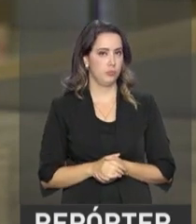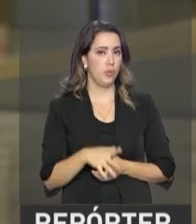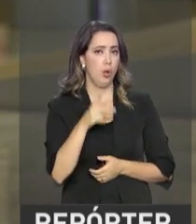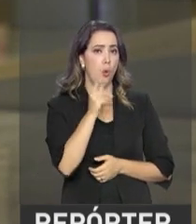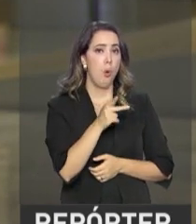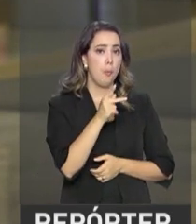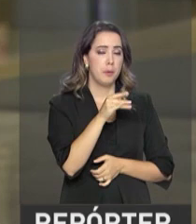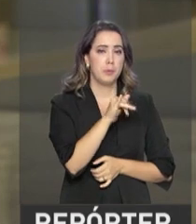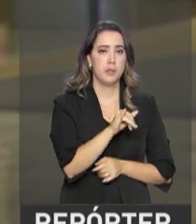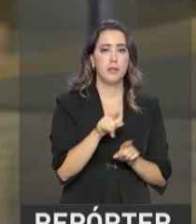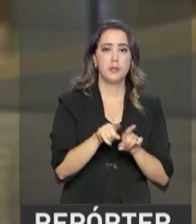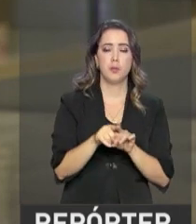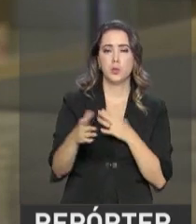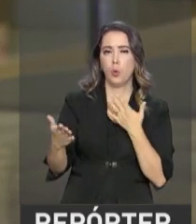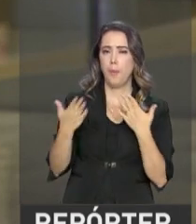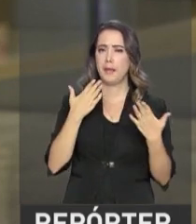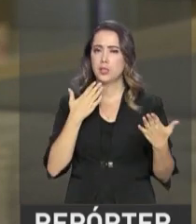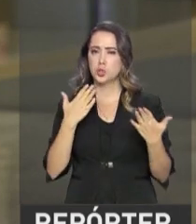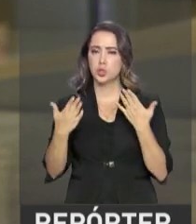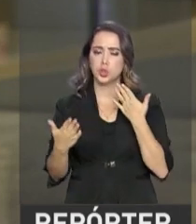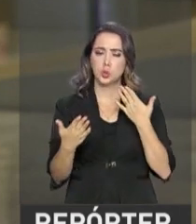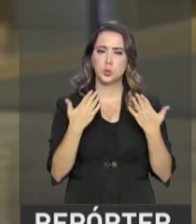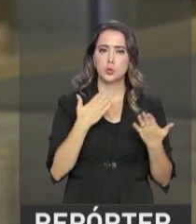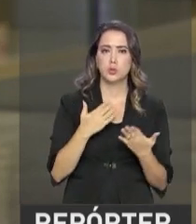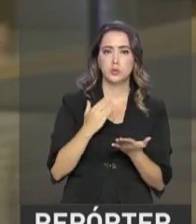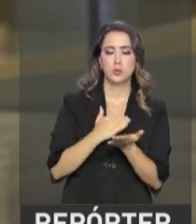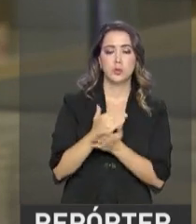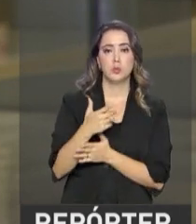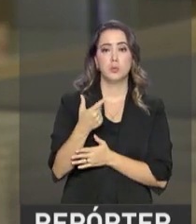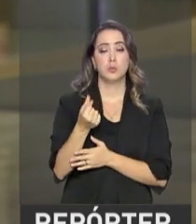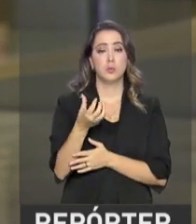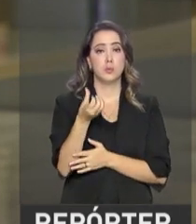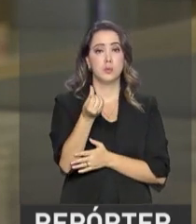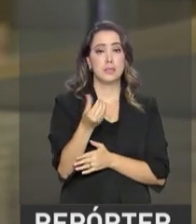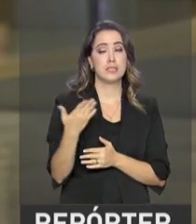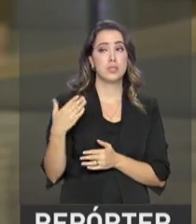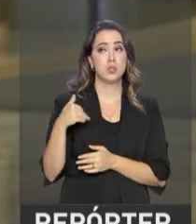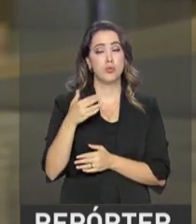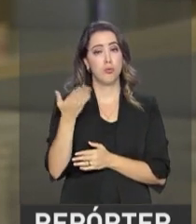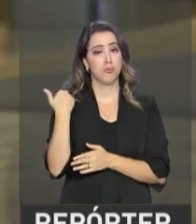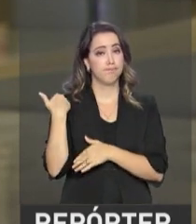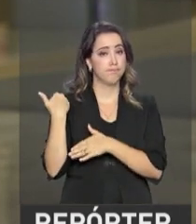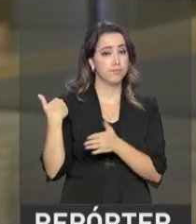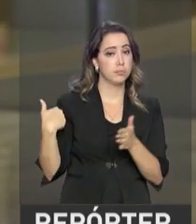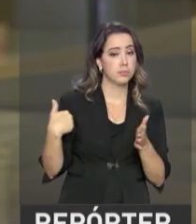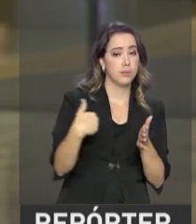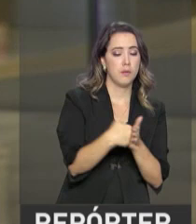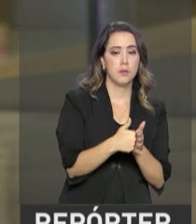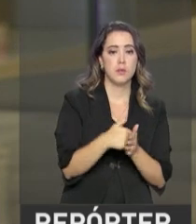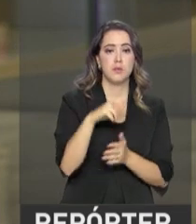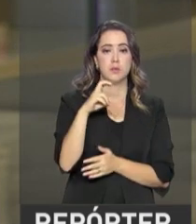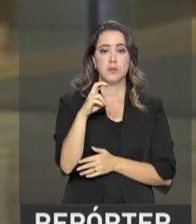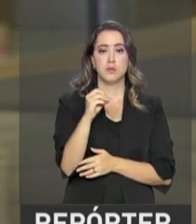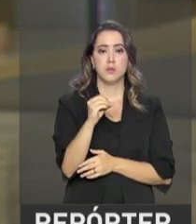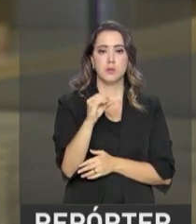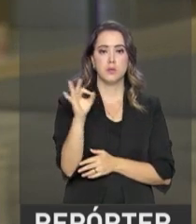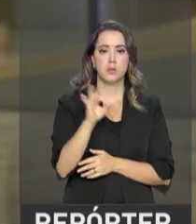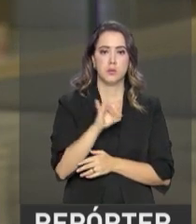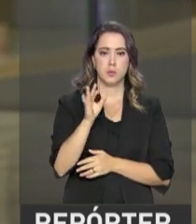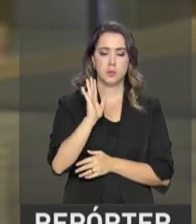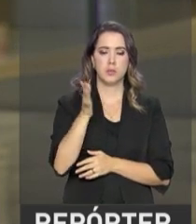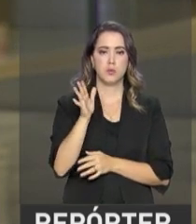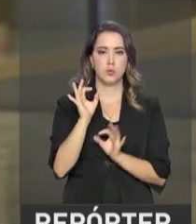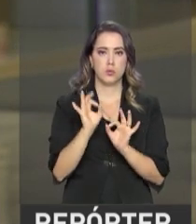desde que foi lançado em 2016 de lá pra cá 50% do cronograma foi